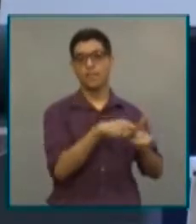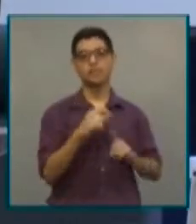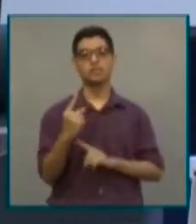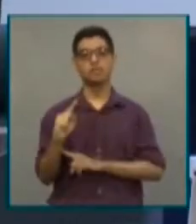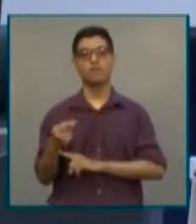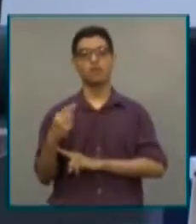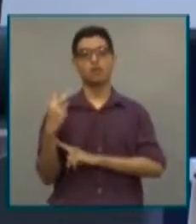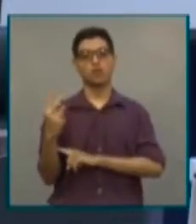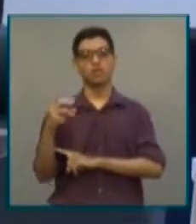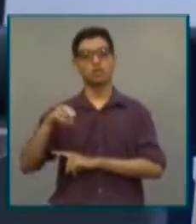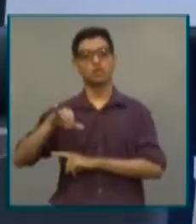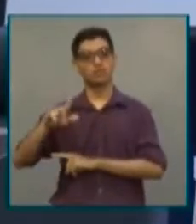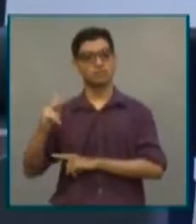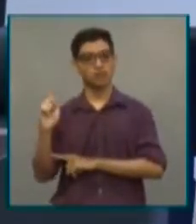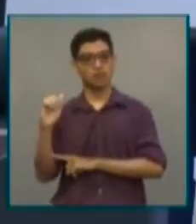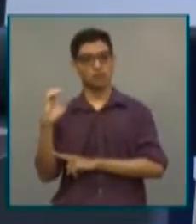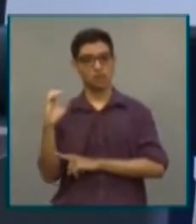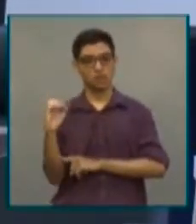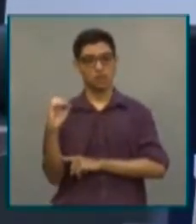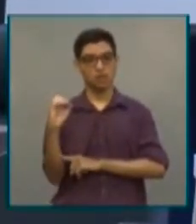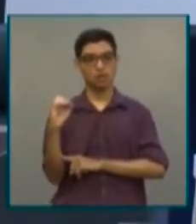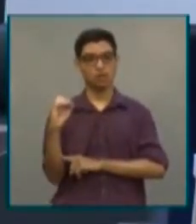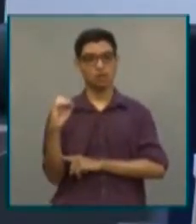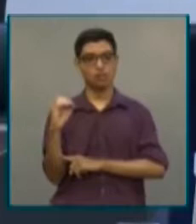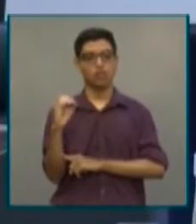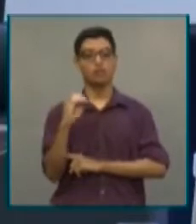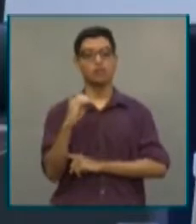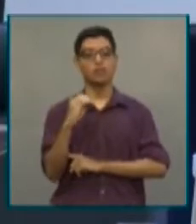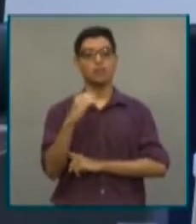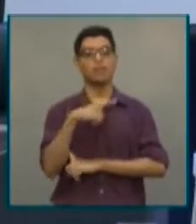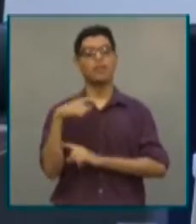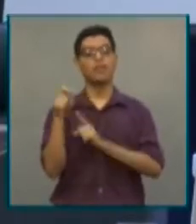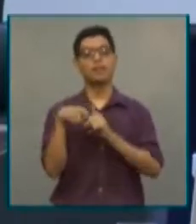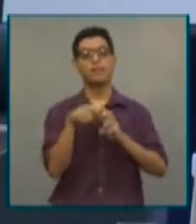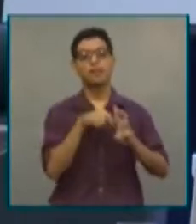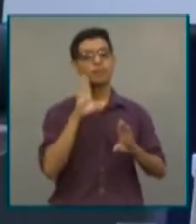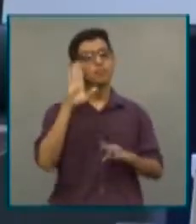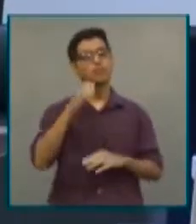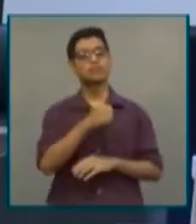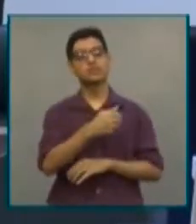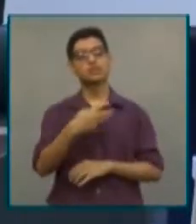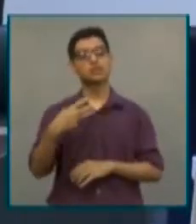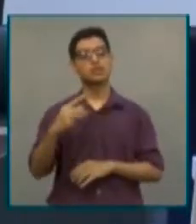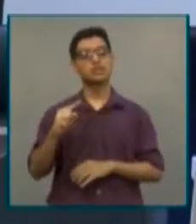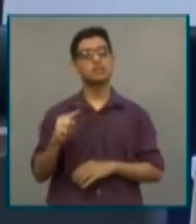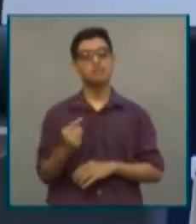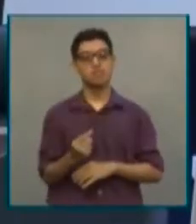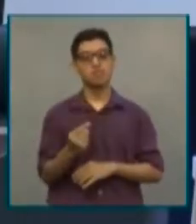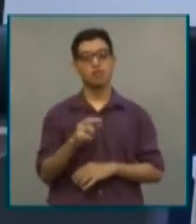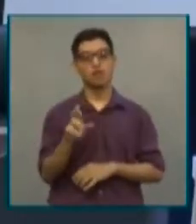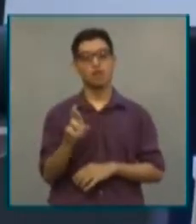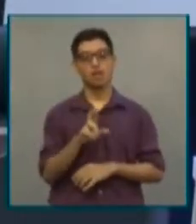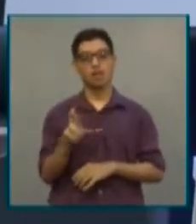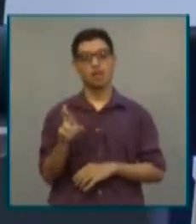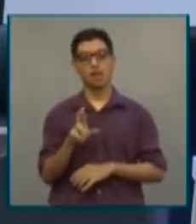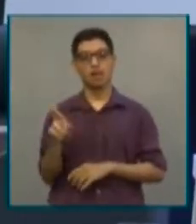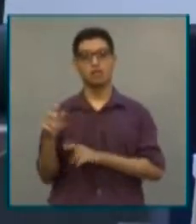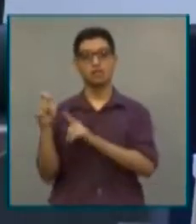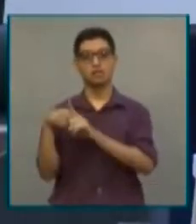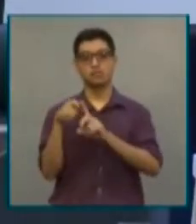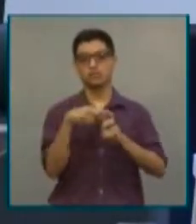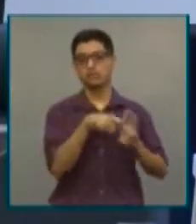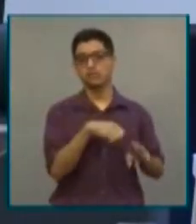1,2 milhão, que gera uma despesa média mensal de R$133 mil. Então, considerando que os encargos da sua folha são